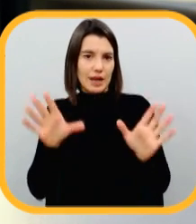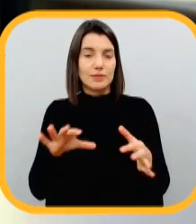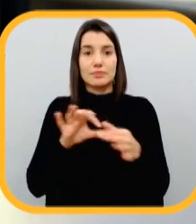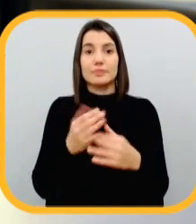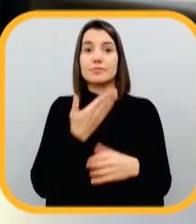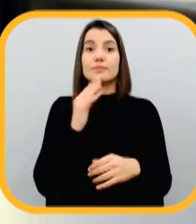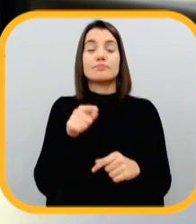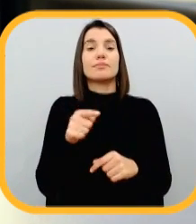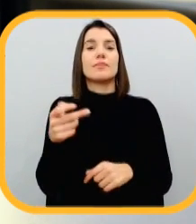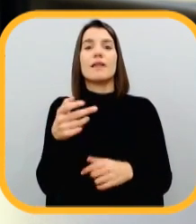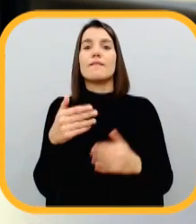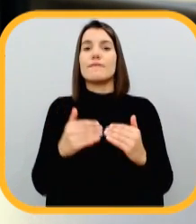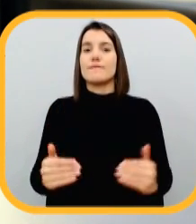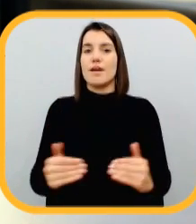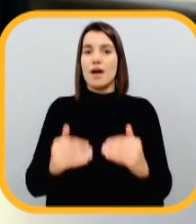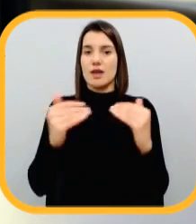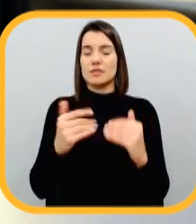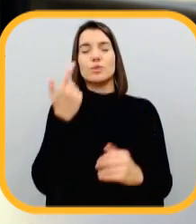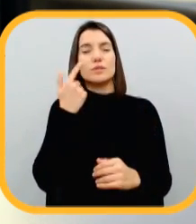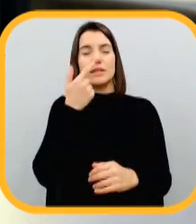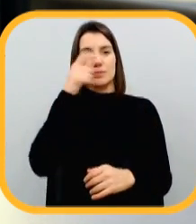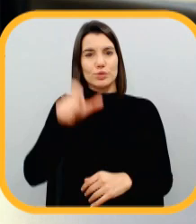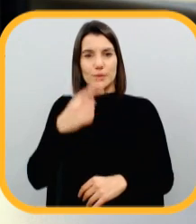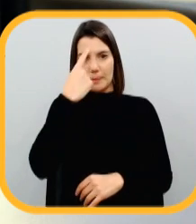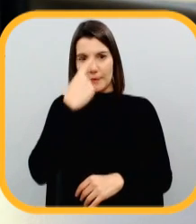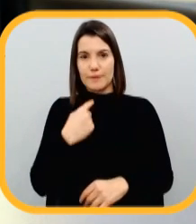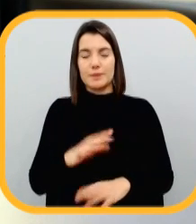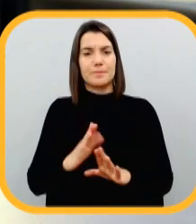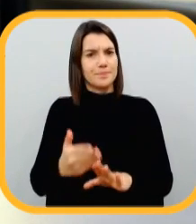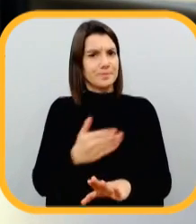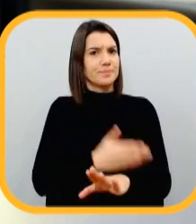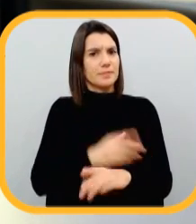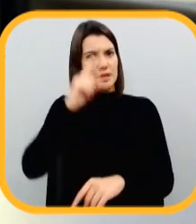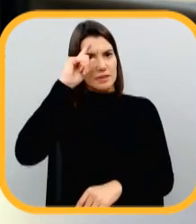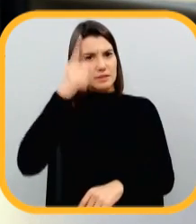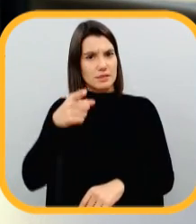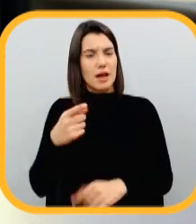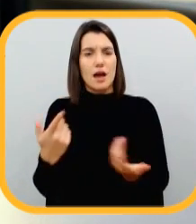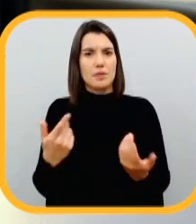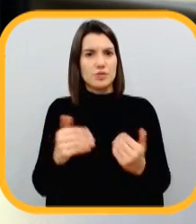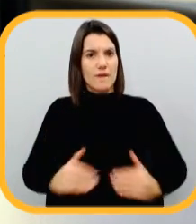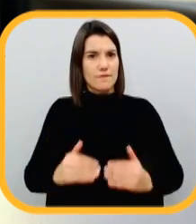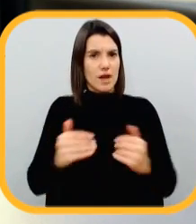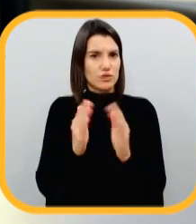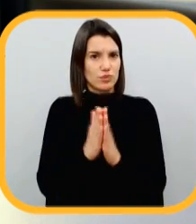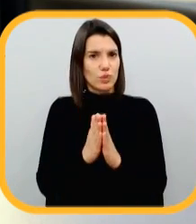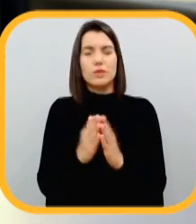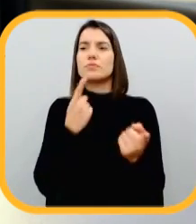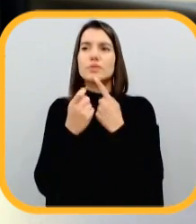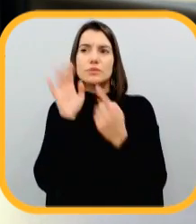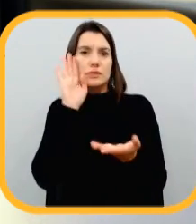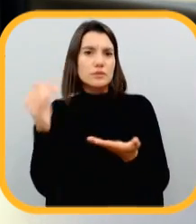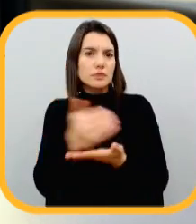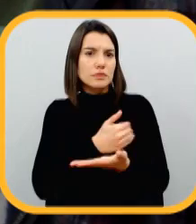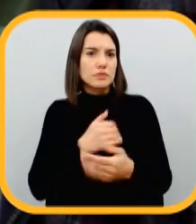de acordo com as fases implícitas no processo de conhecer o consumidor. Mas antes disso, sabes identificar todas as etapas de